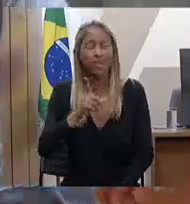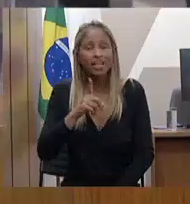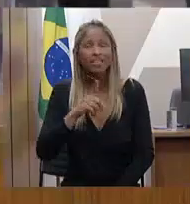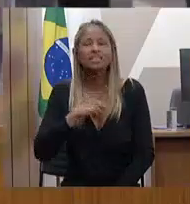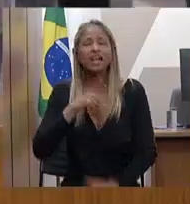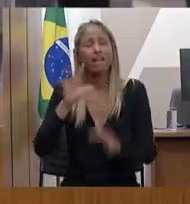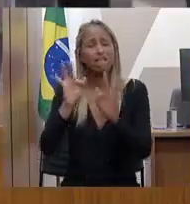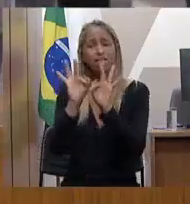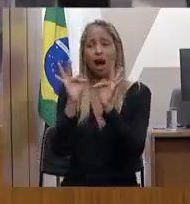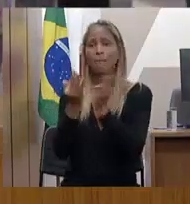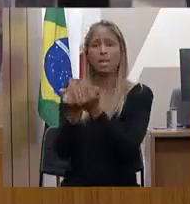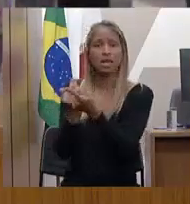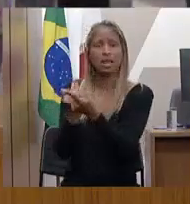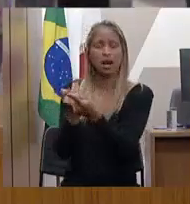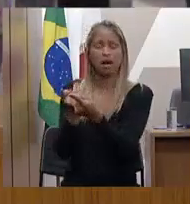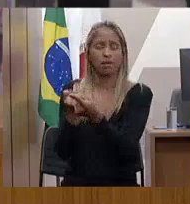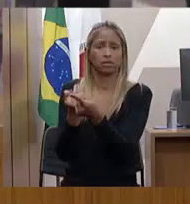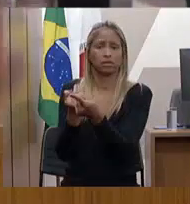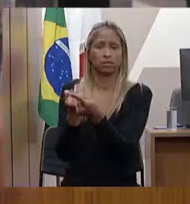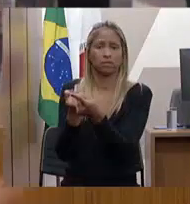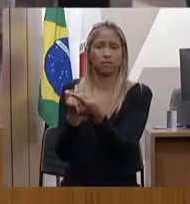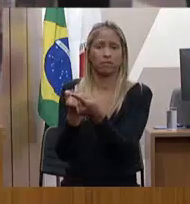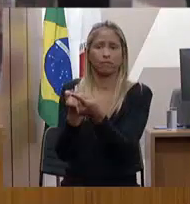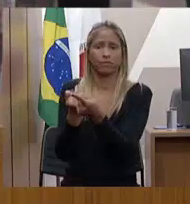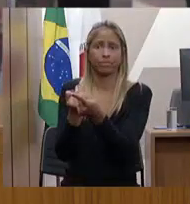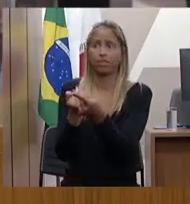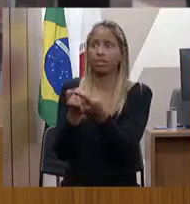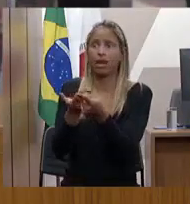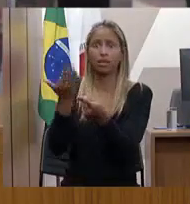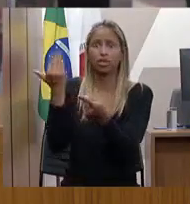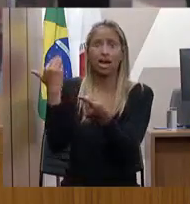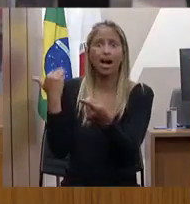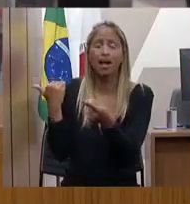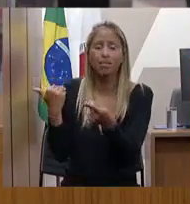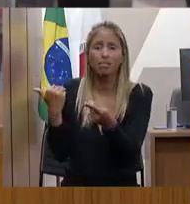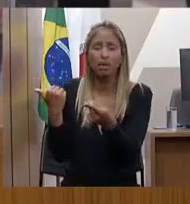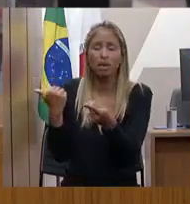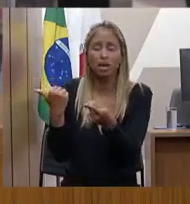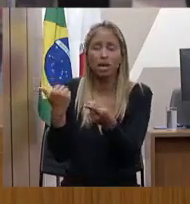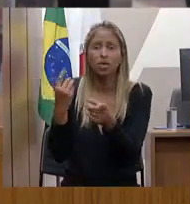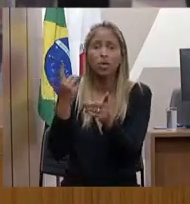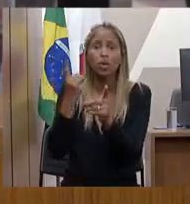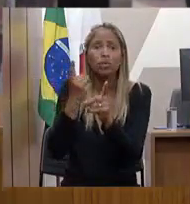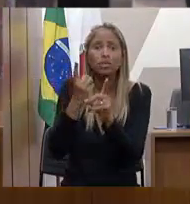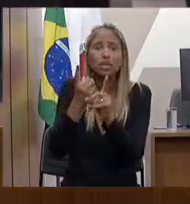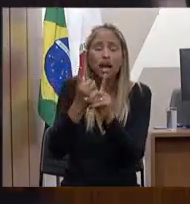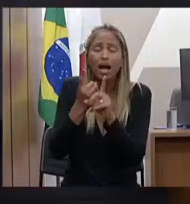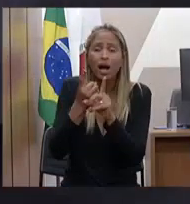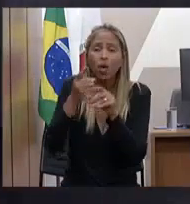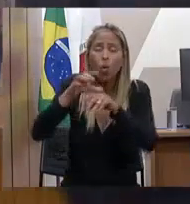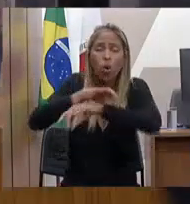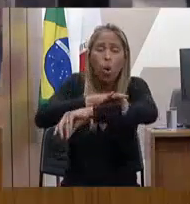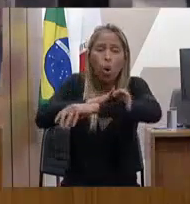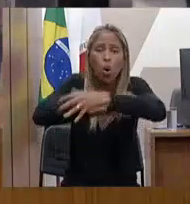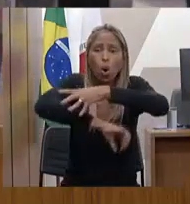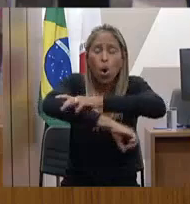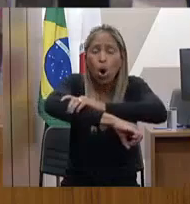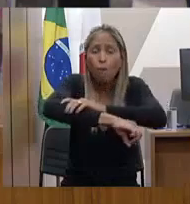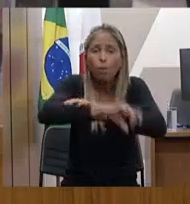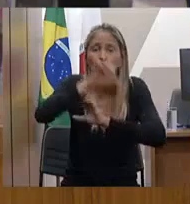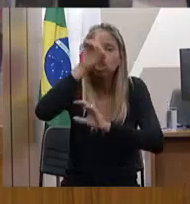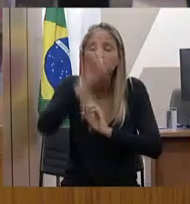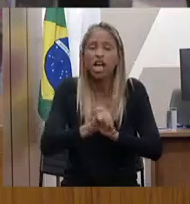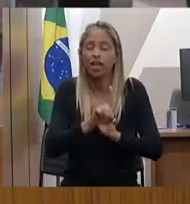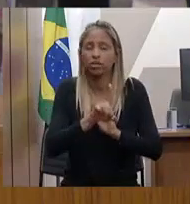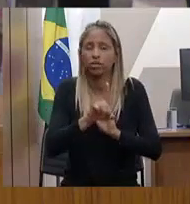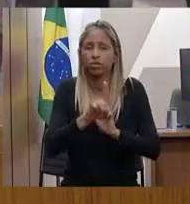familiares desses Trabalhadores já descendentes né tanto tempo depois que não puder curtir seu luto que não tiver direito a